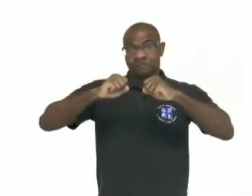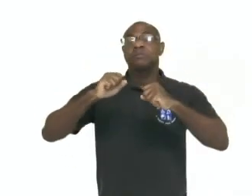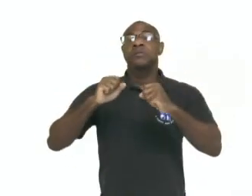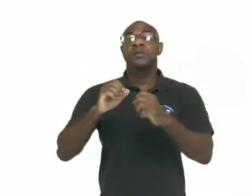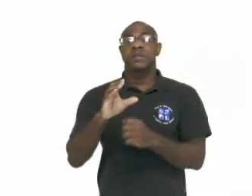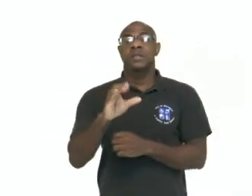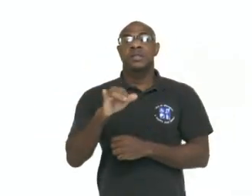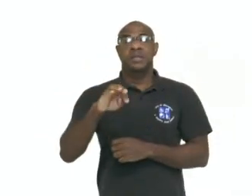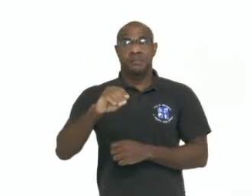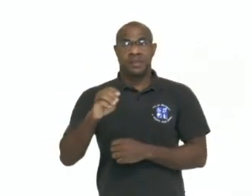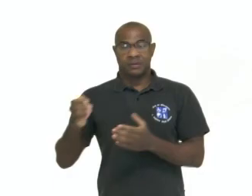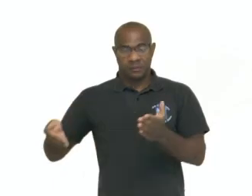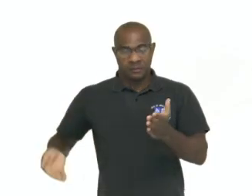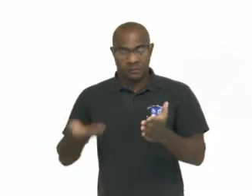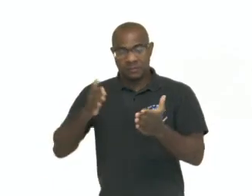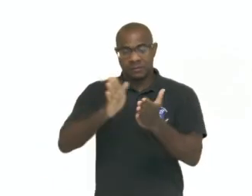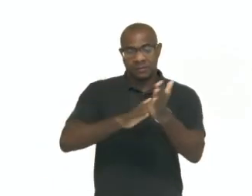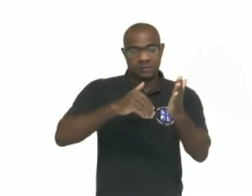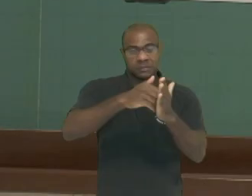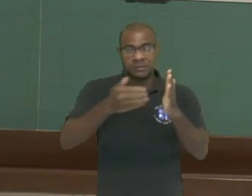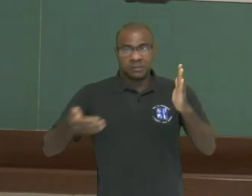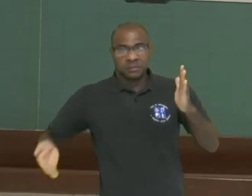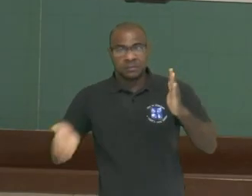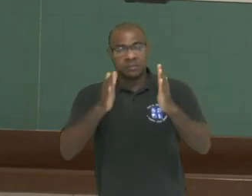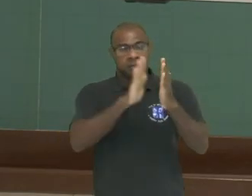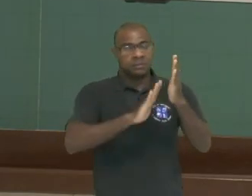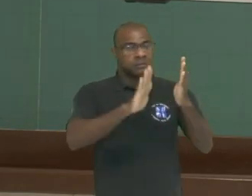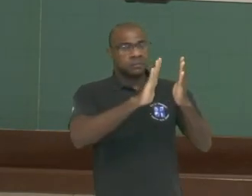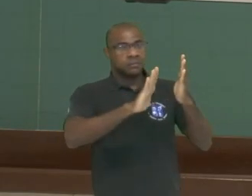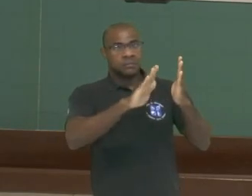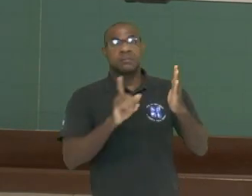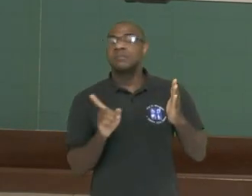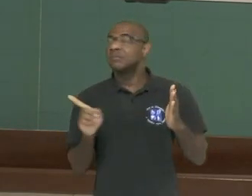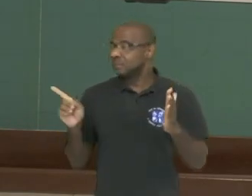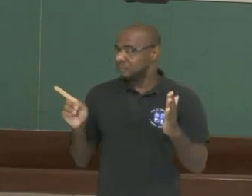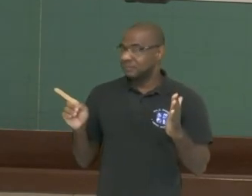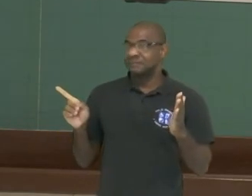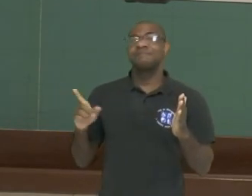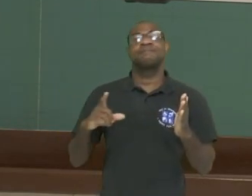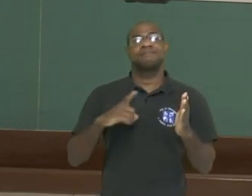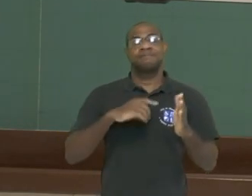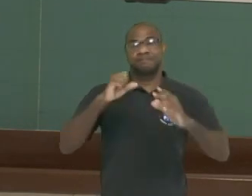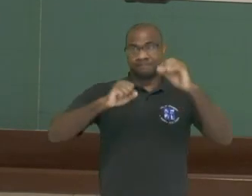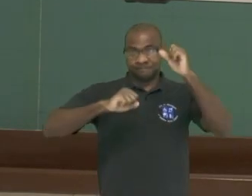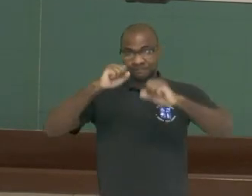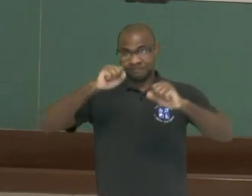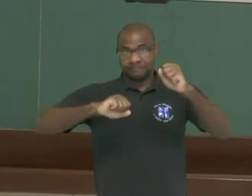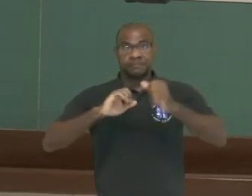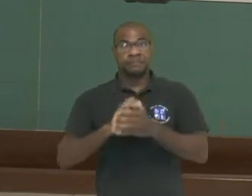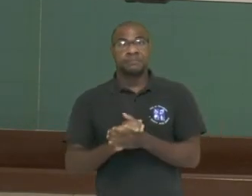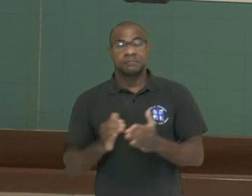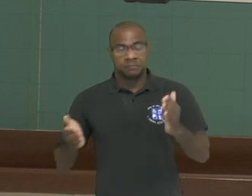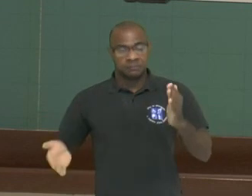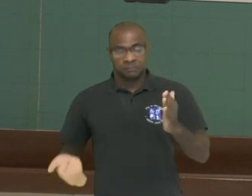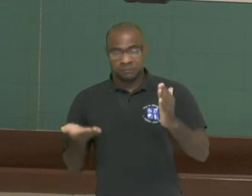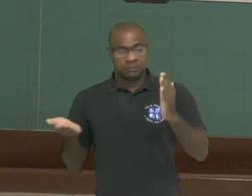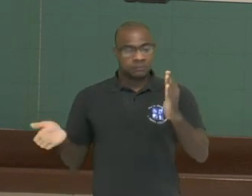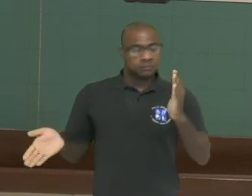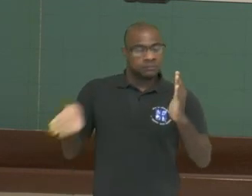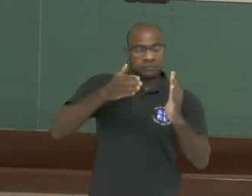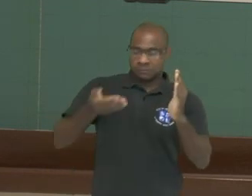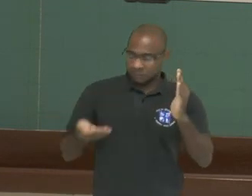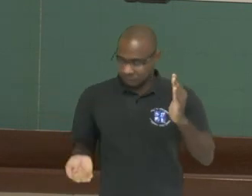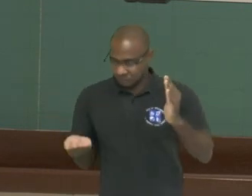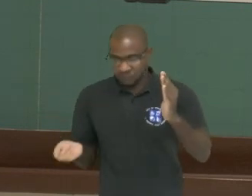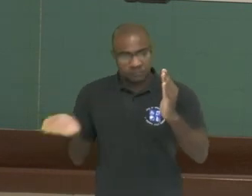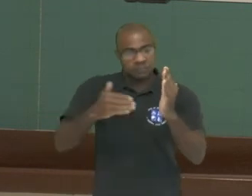nitrogênio, monóxido de carbono e compostos de chumbo. Vejam só, o cimento é um componente que está presente na